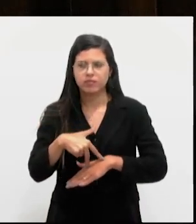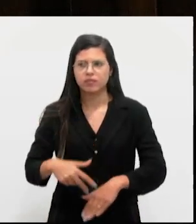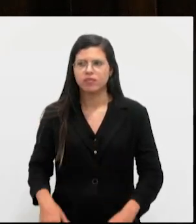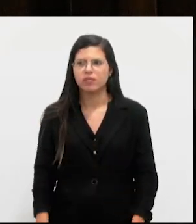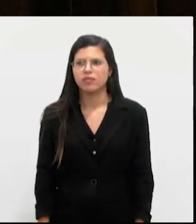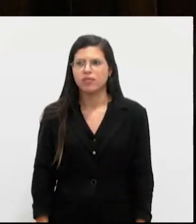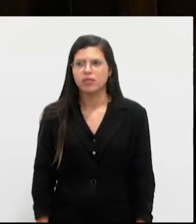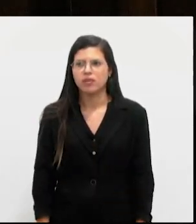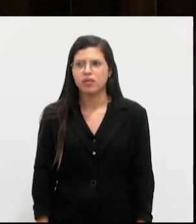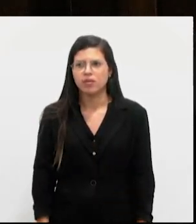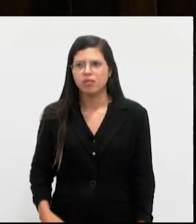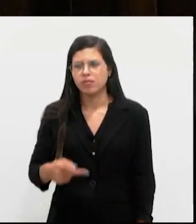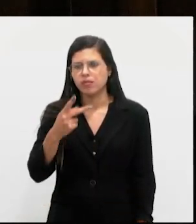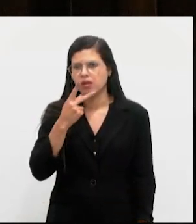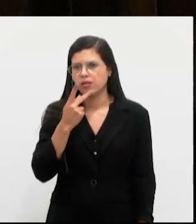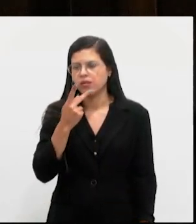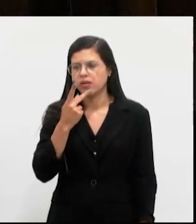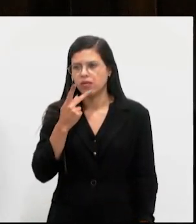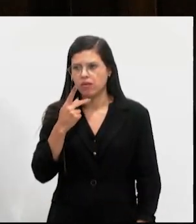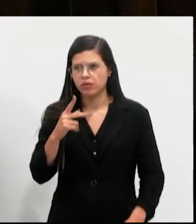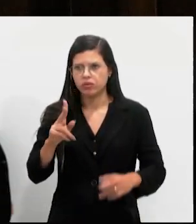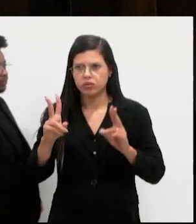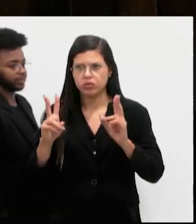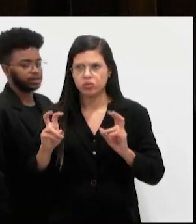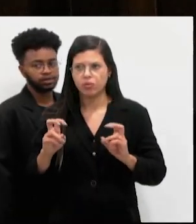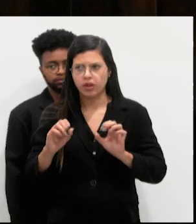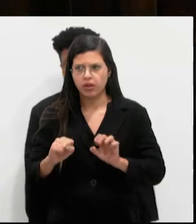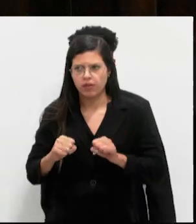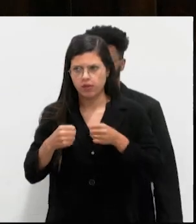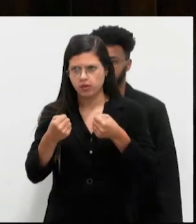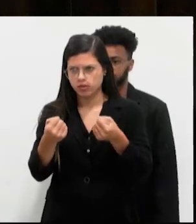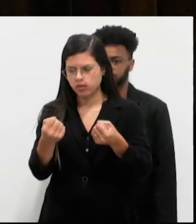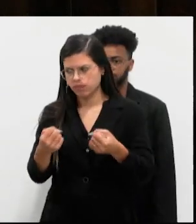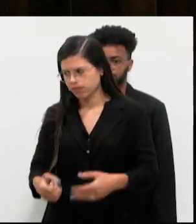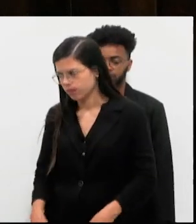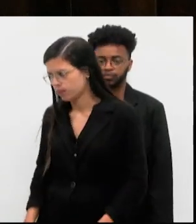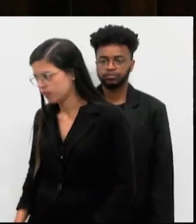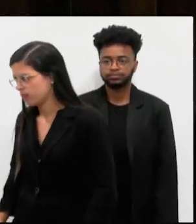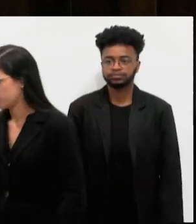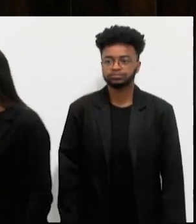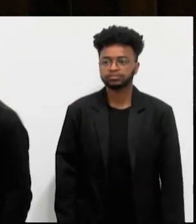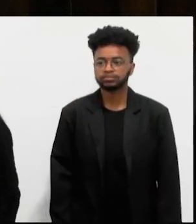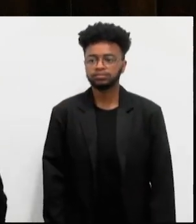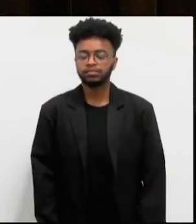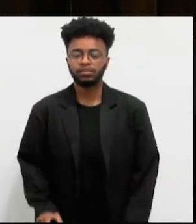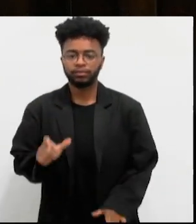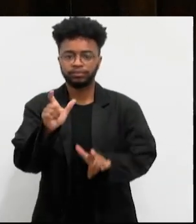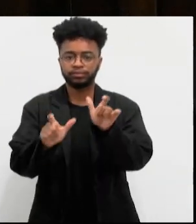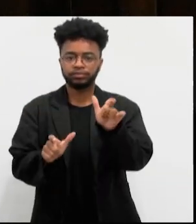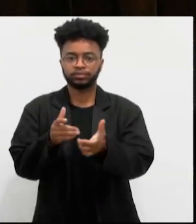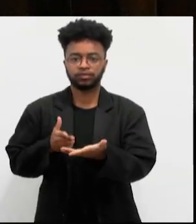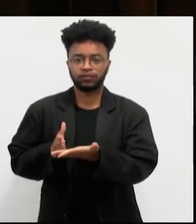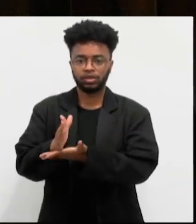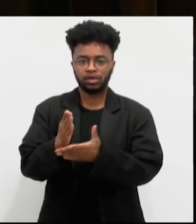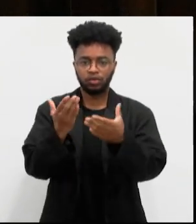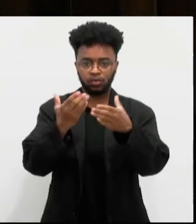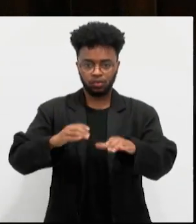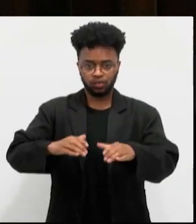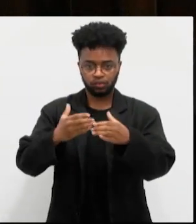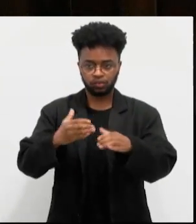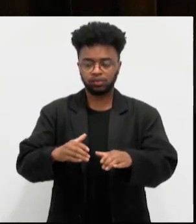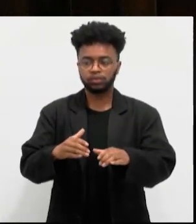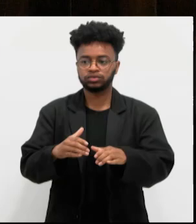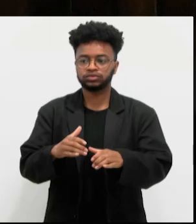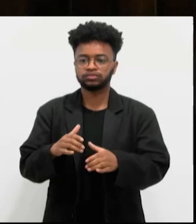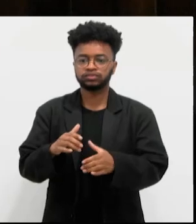para sustentar aqui a defesa de concursados para